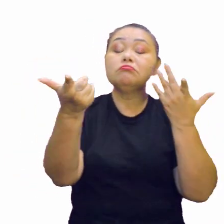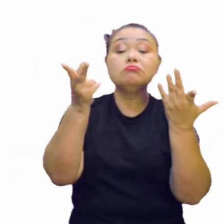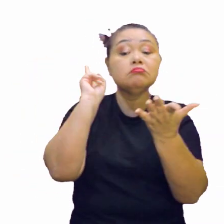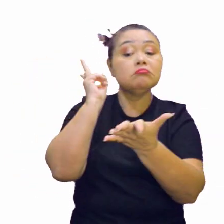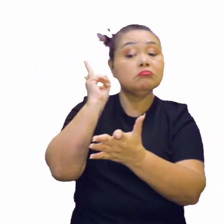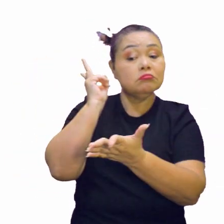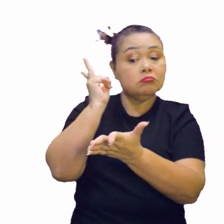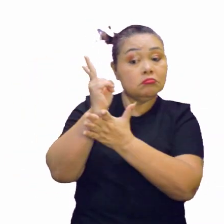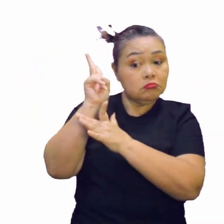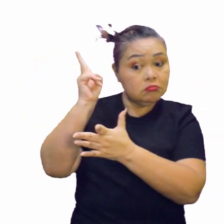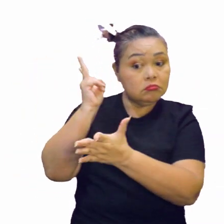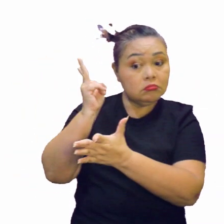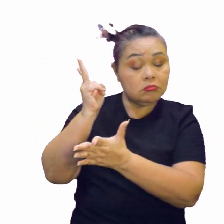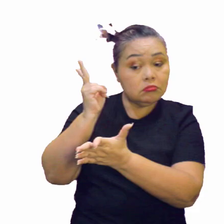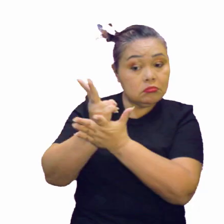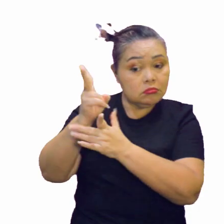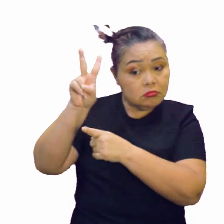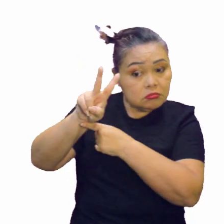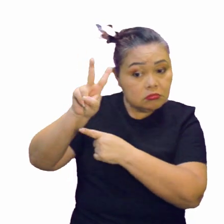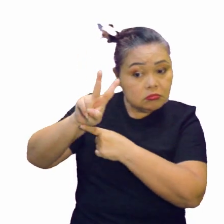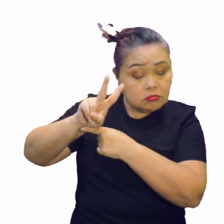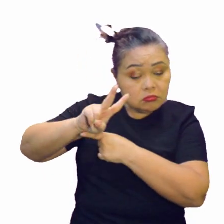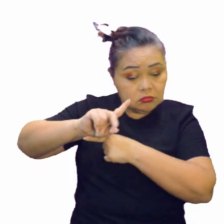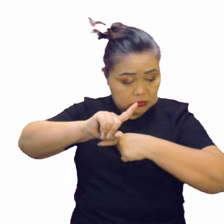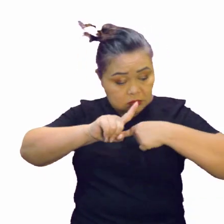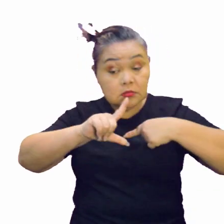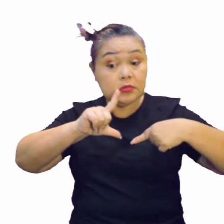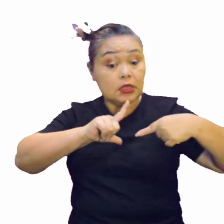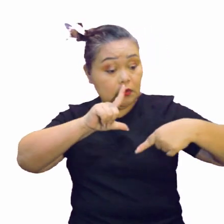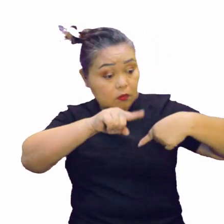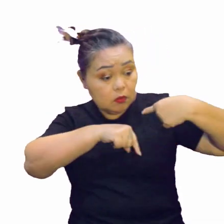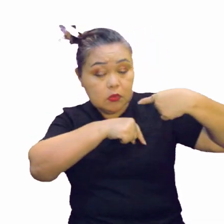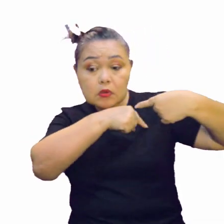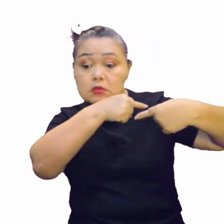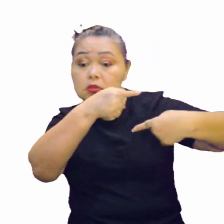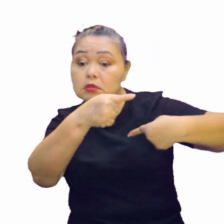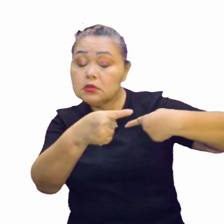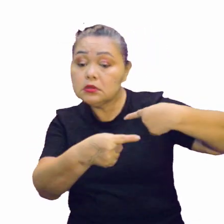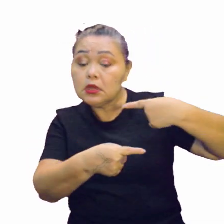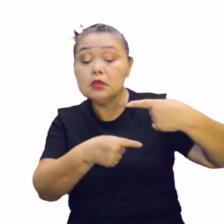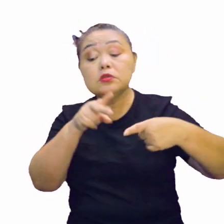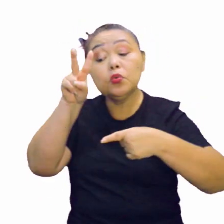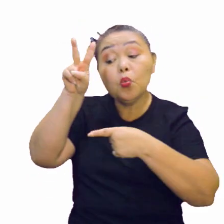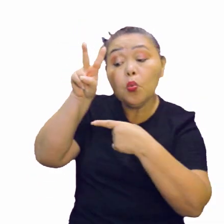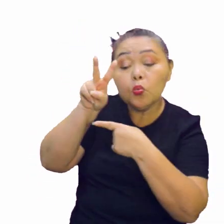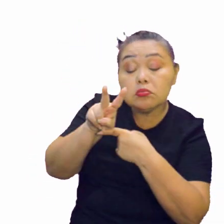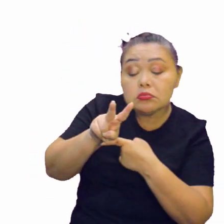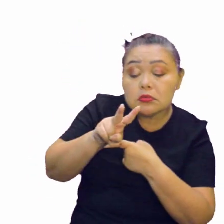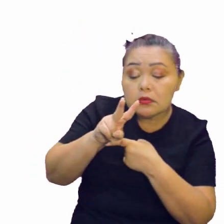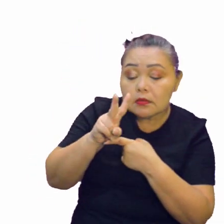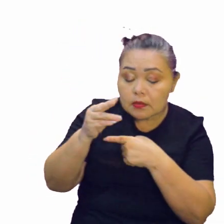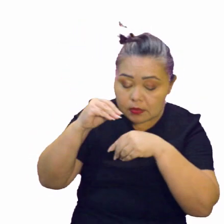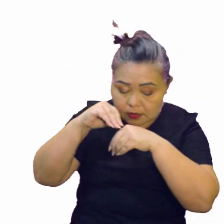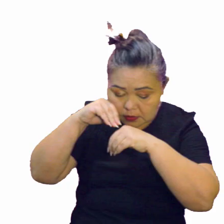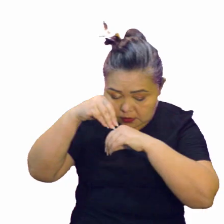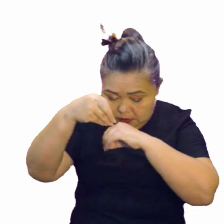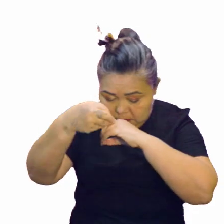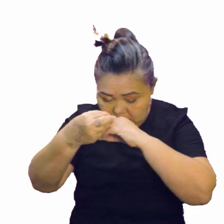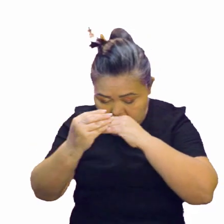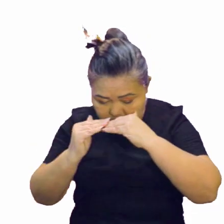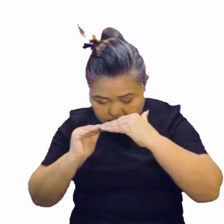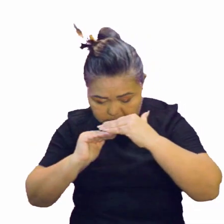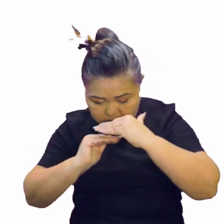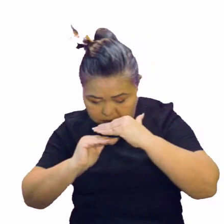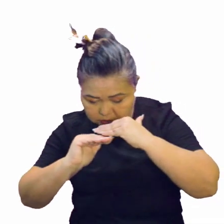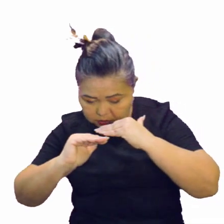que ter, então, o processo que mantém os micro-organismos, a gente chama do DNA do